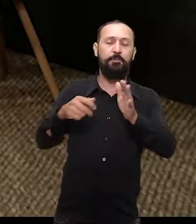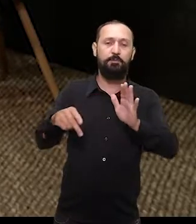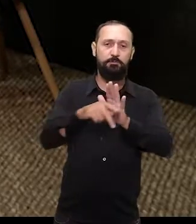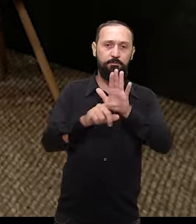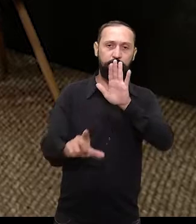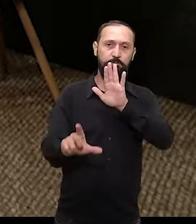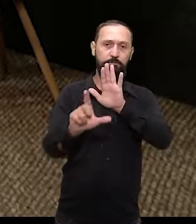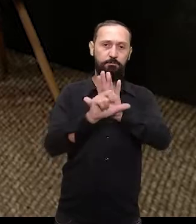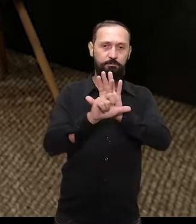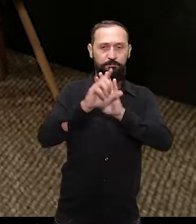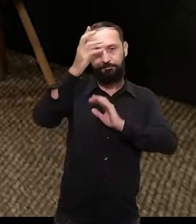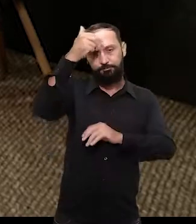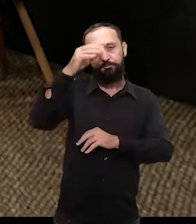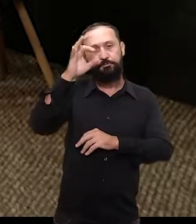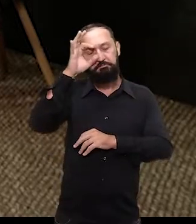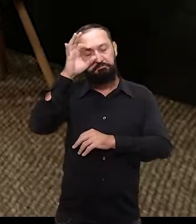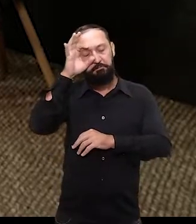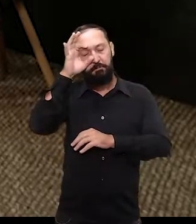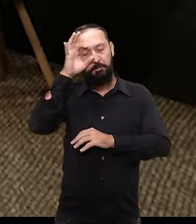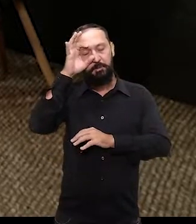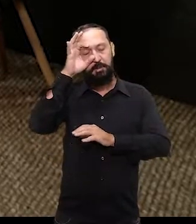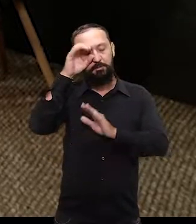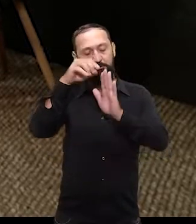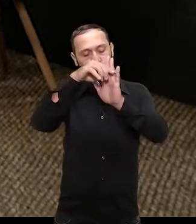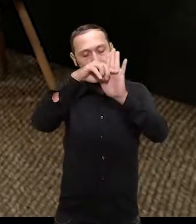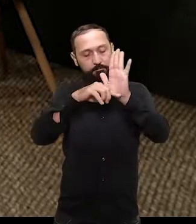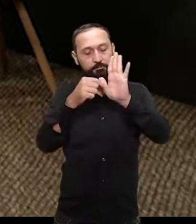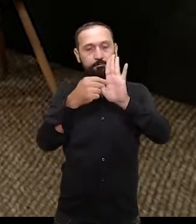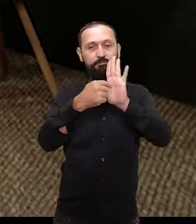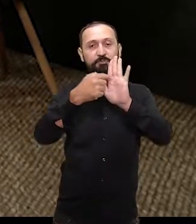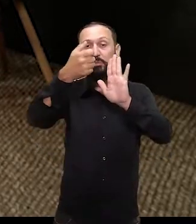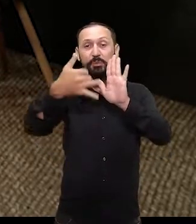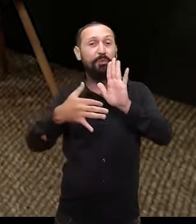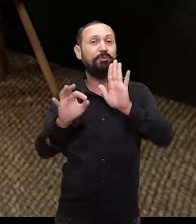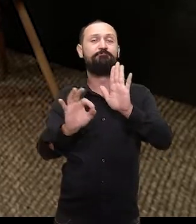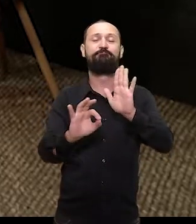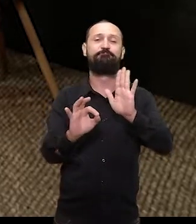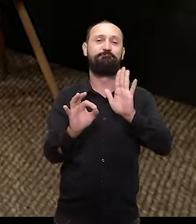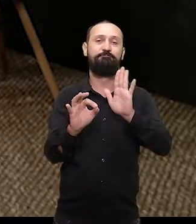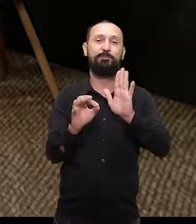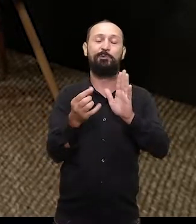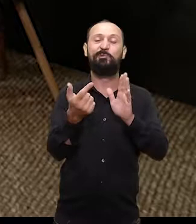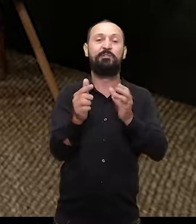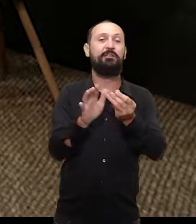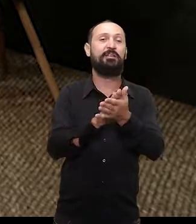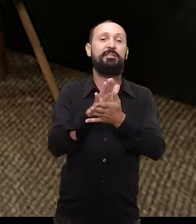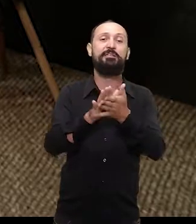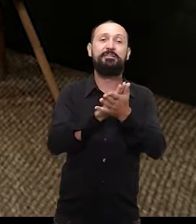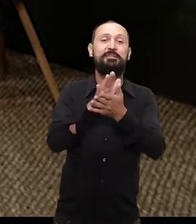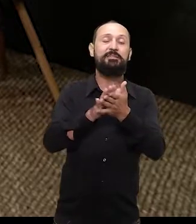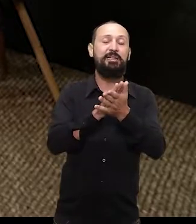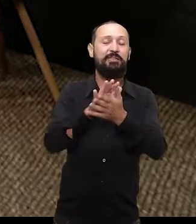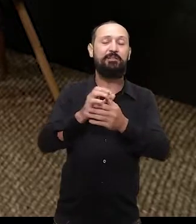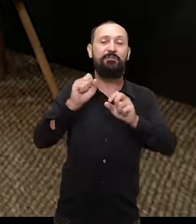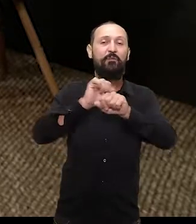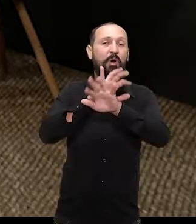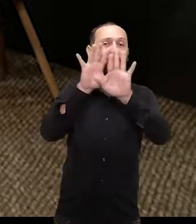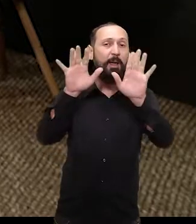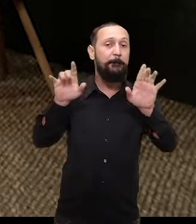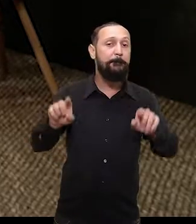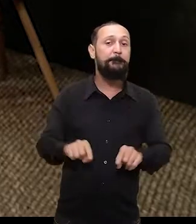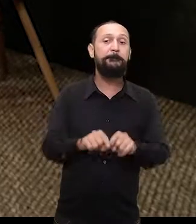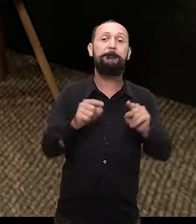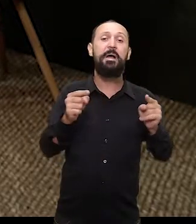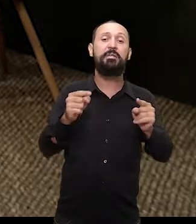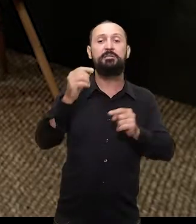que nem a própria Lei Maria da Penha falou algo a respeito não foi não teve nada de forma expressa a